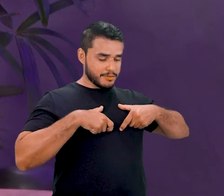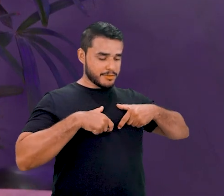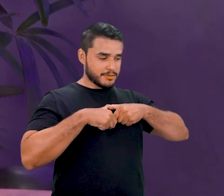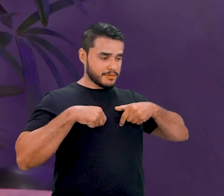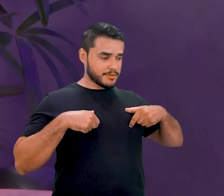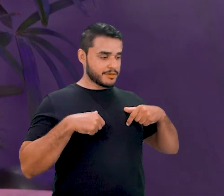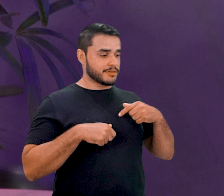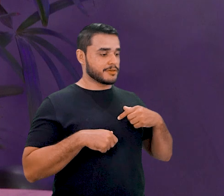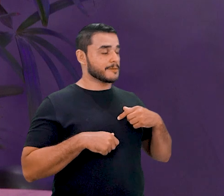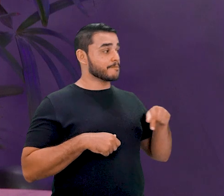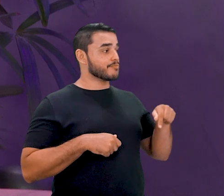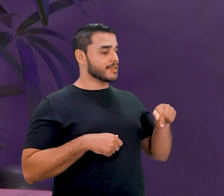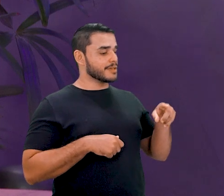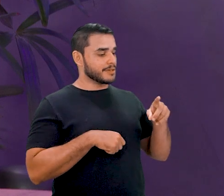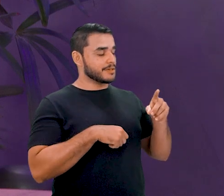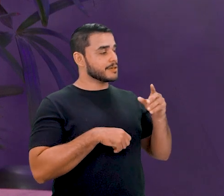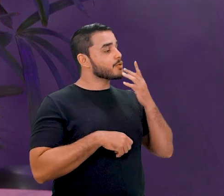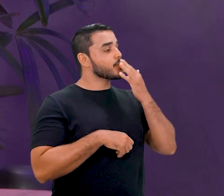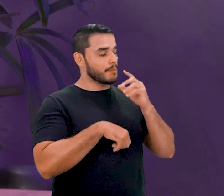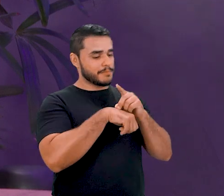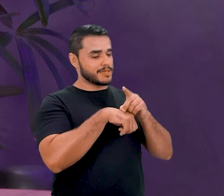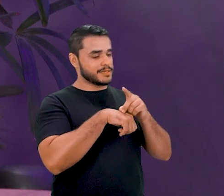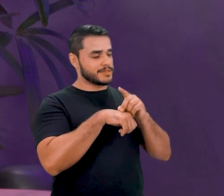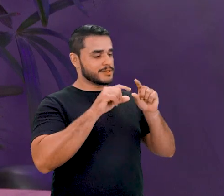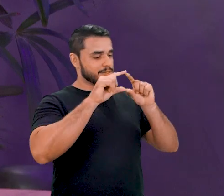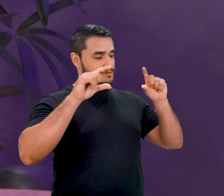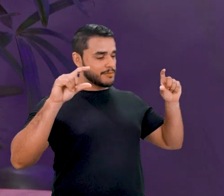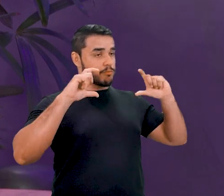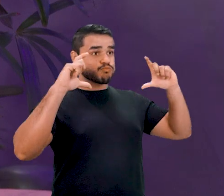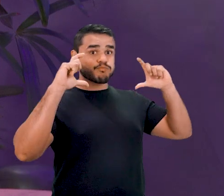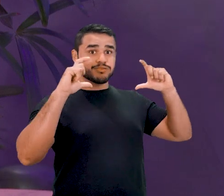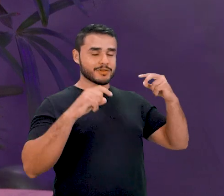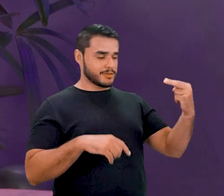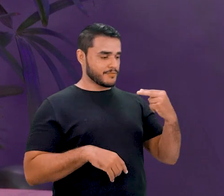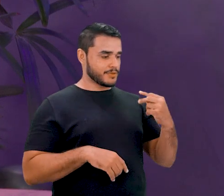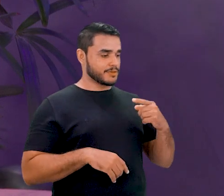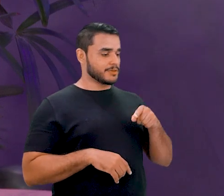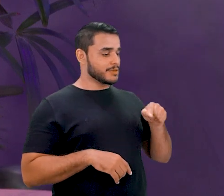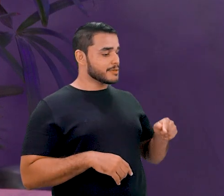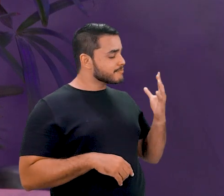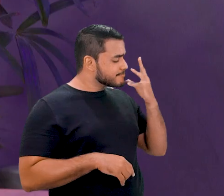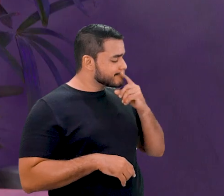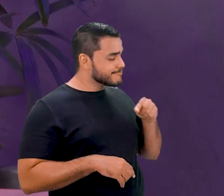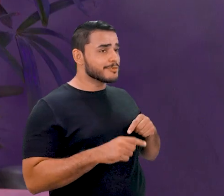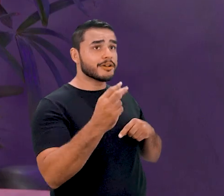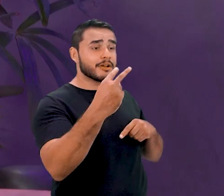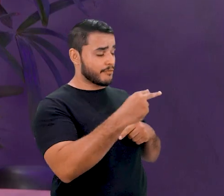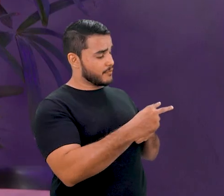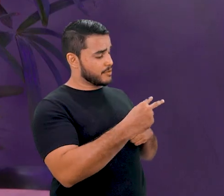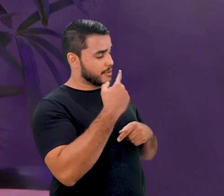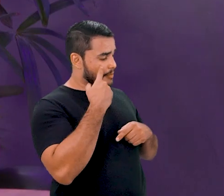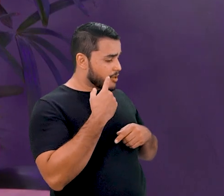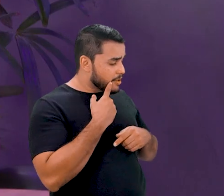enorme. Ela é preta com letreiro branco, assim, bem Chamativa. chamativo. Só que a Bela é tão bela que as pessoas veem primeiro a cara dela. As